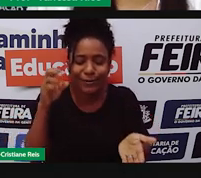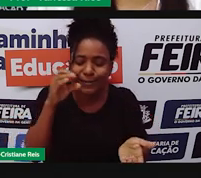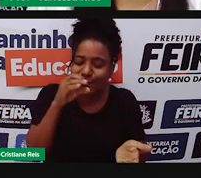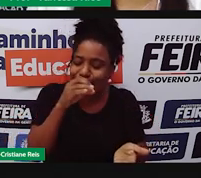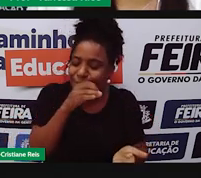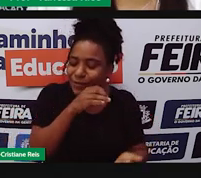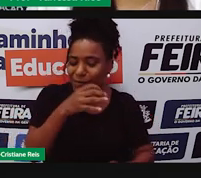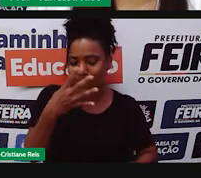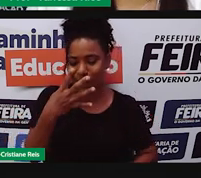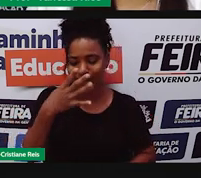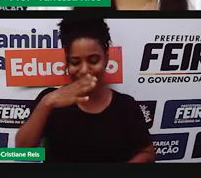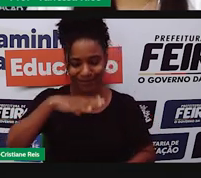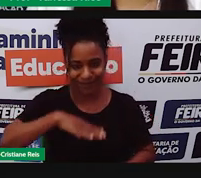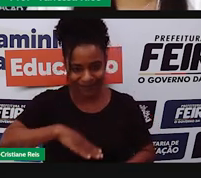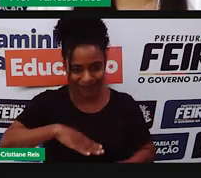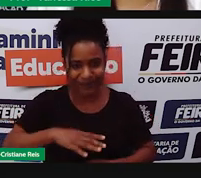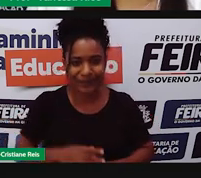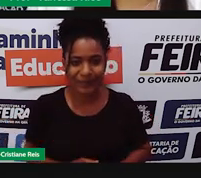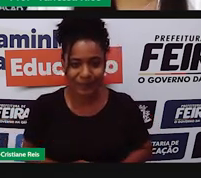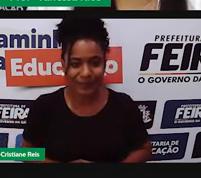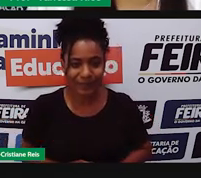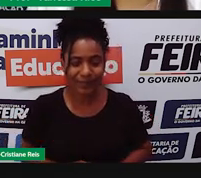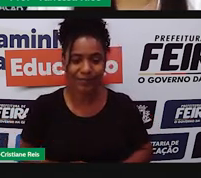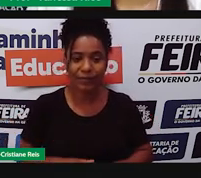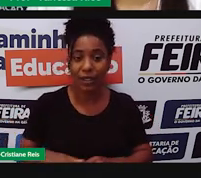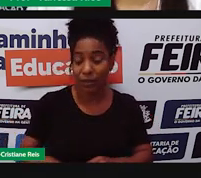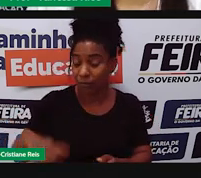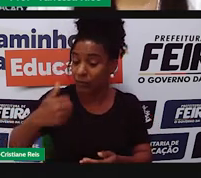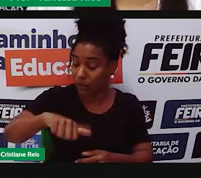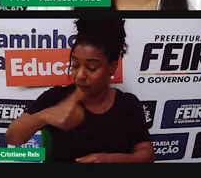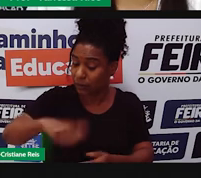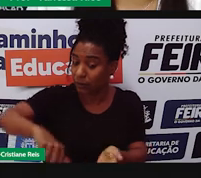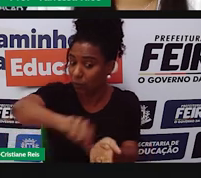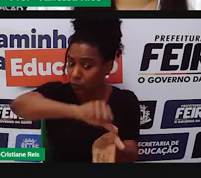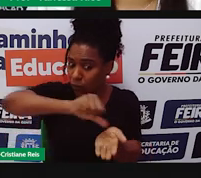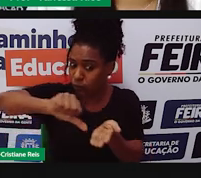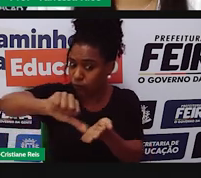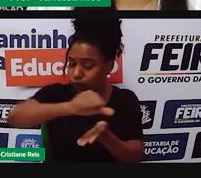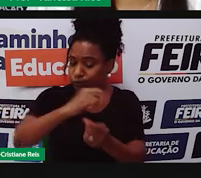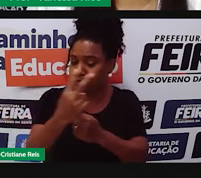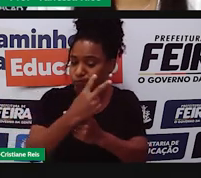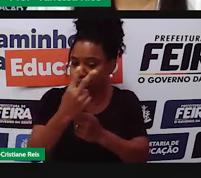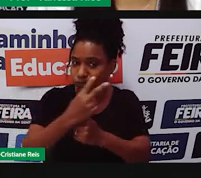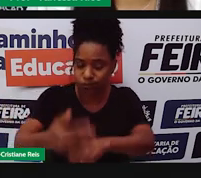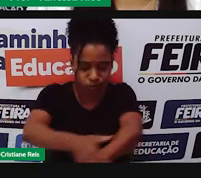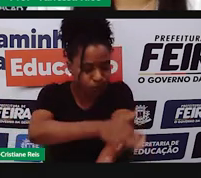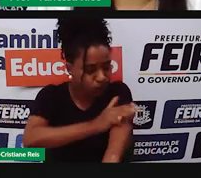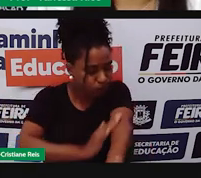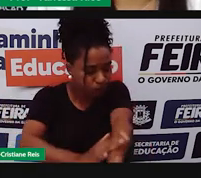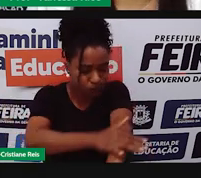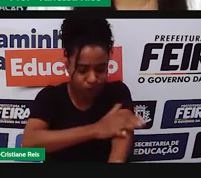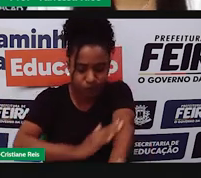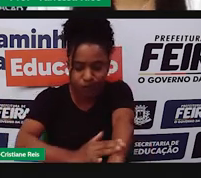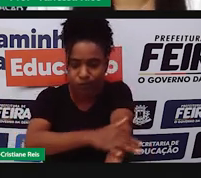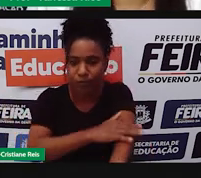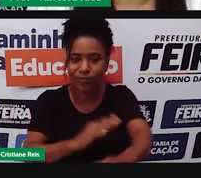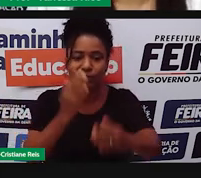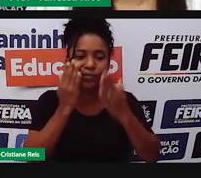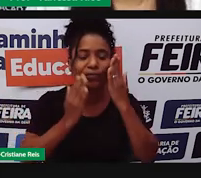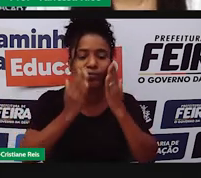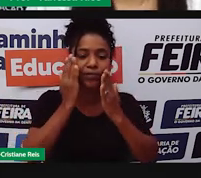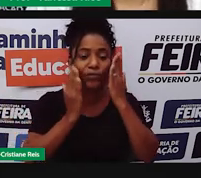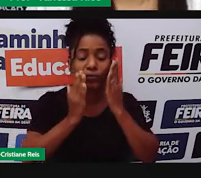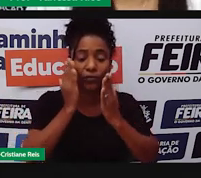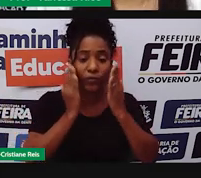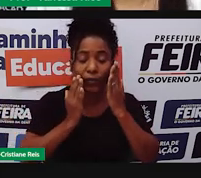Então, o uso do protetor solar sempre que se expor ao sol, mesmo que o dia esteja nublado ou chuvoso, é uma